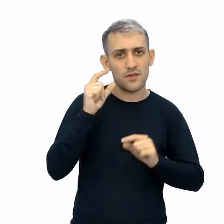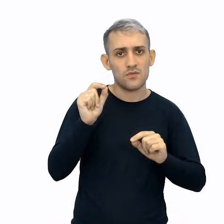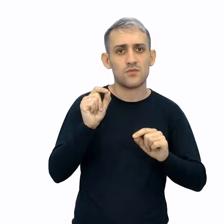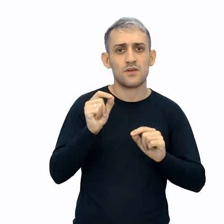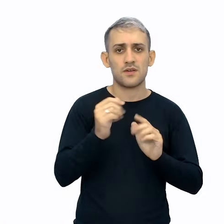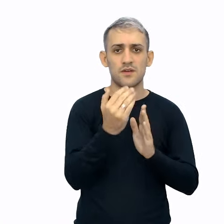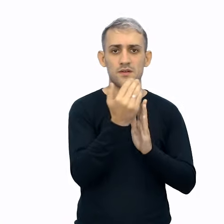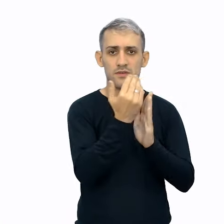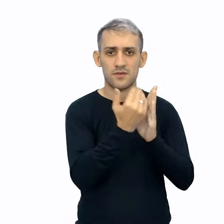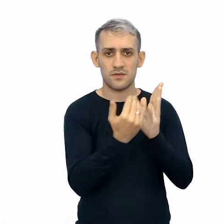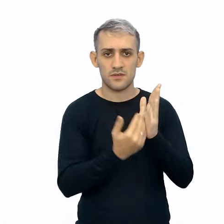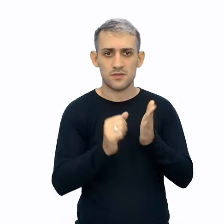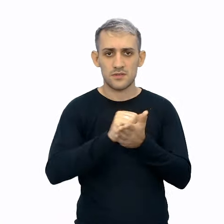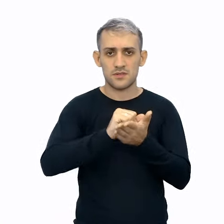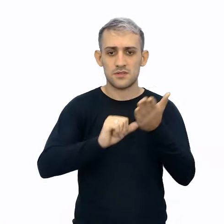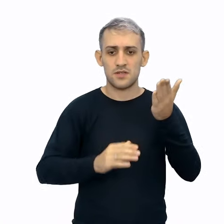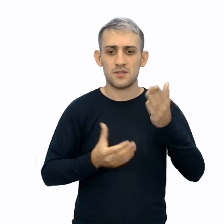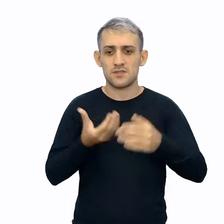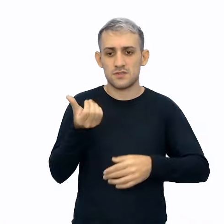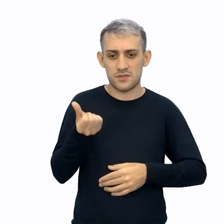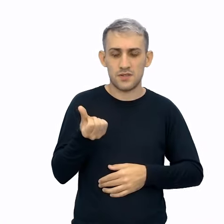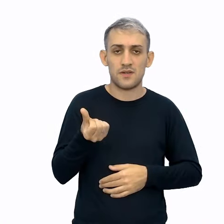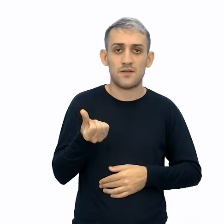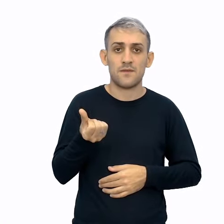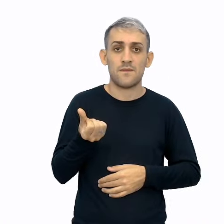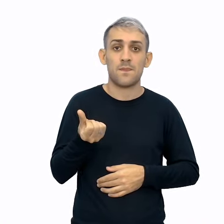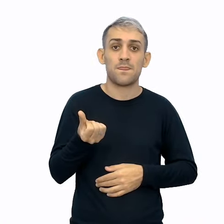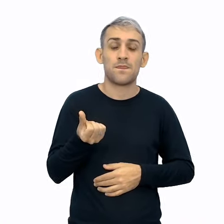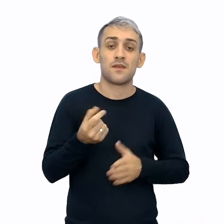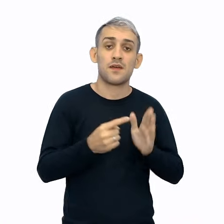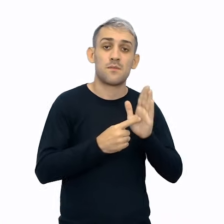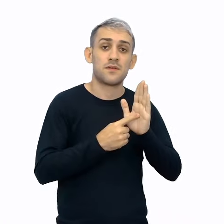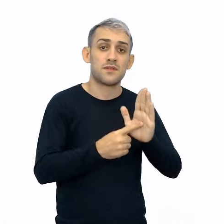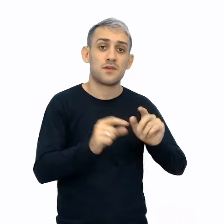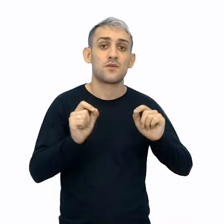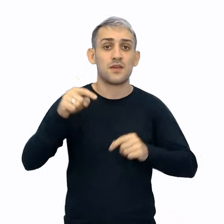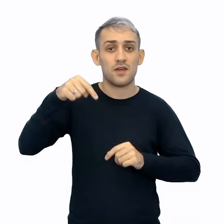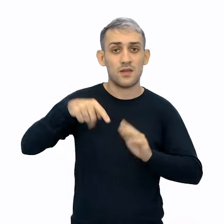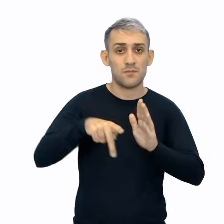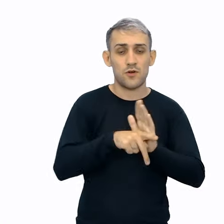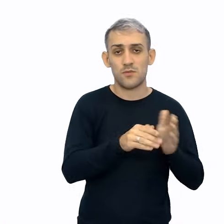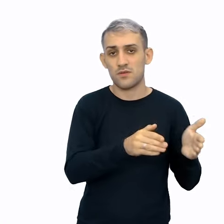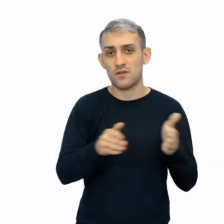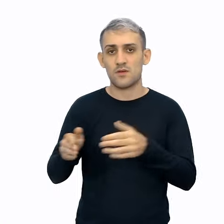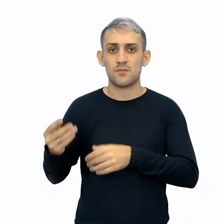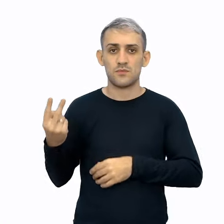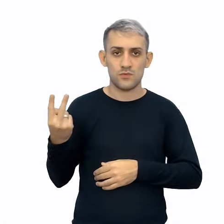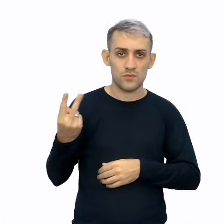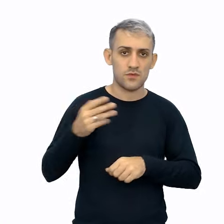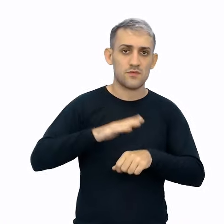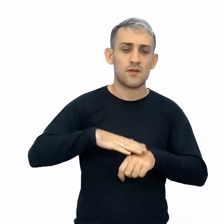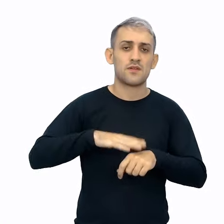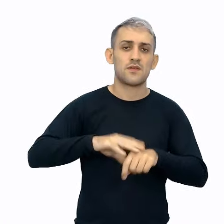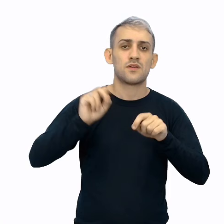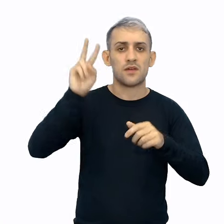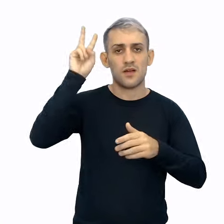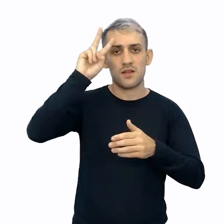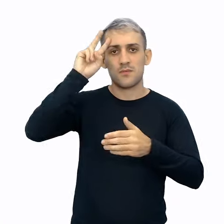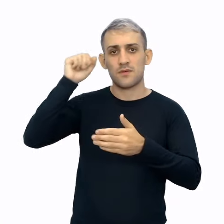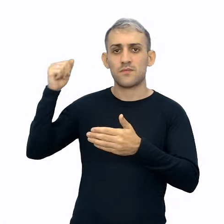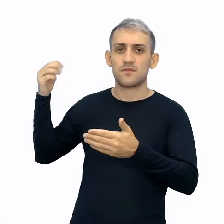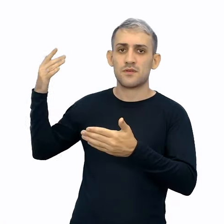atividade 6 volume 2 do aprender sempre apresentadas aqui nessa etapa 2 que faz aí uma retomada das